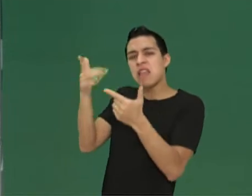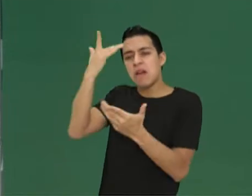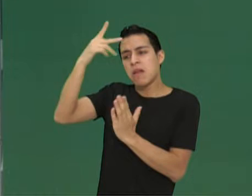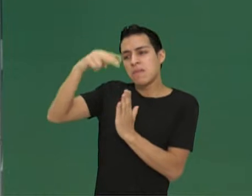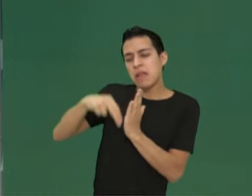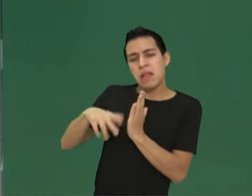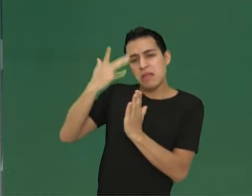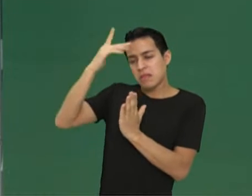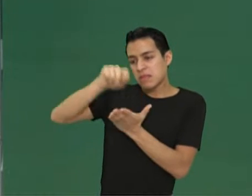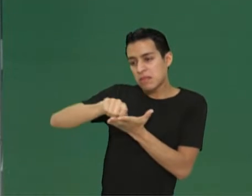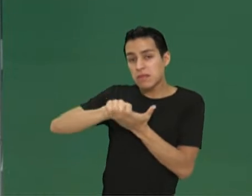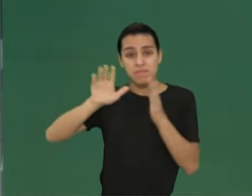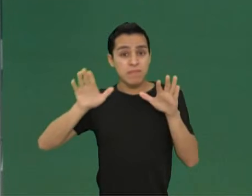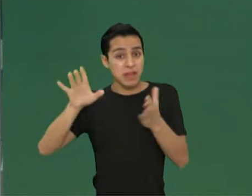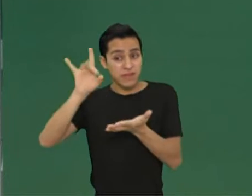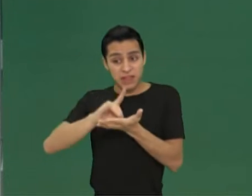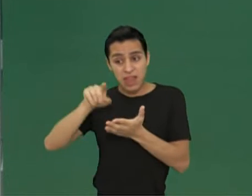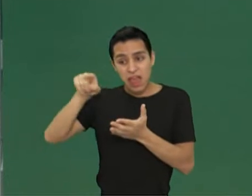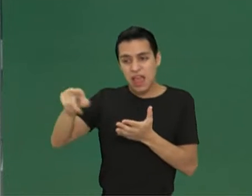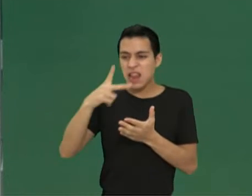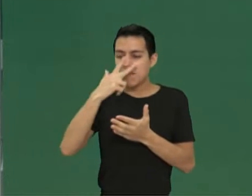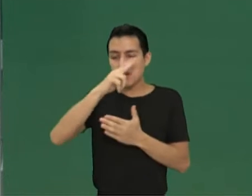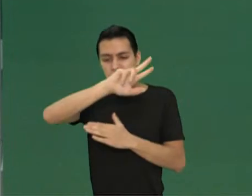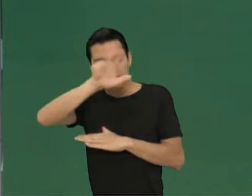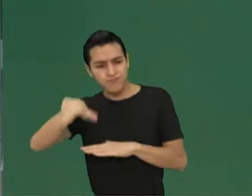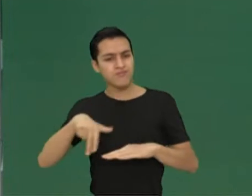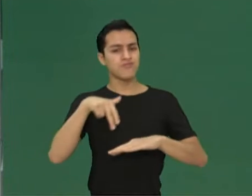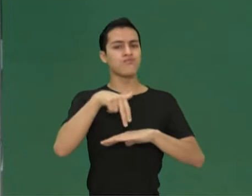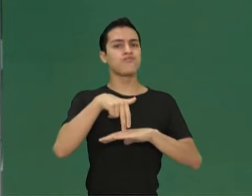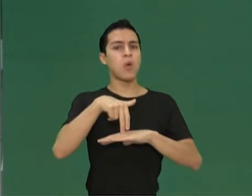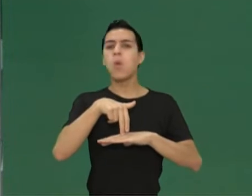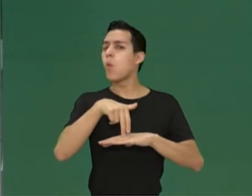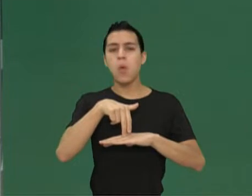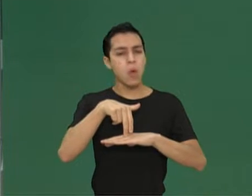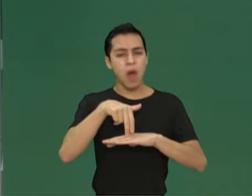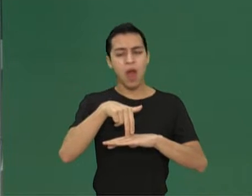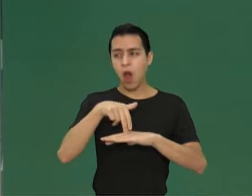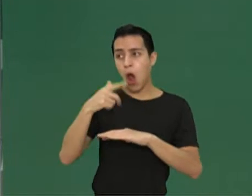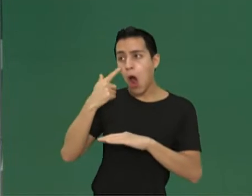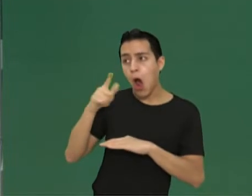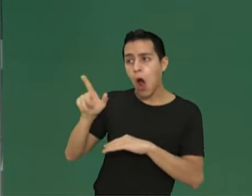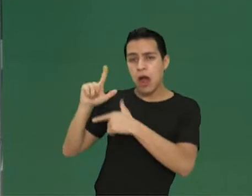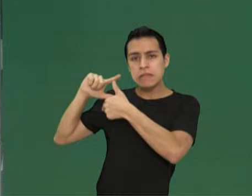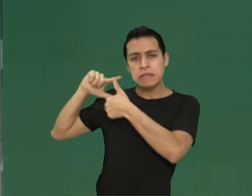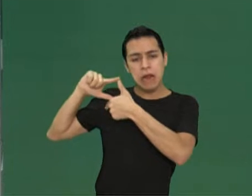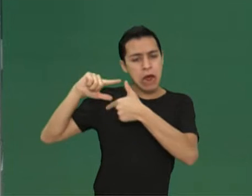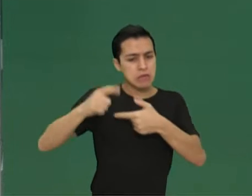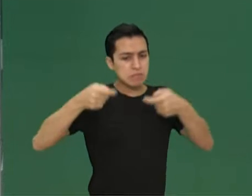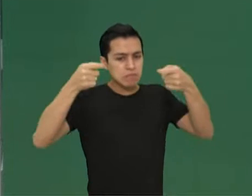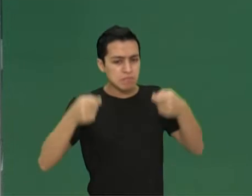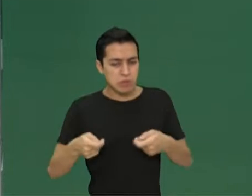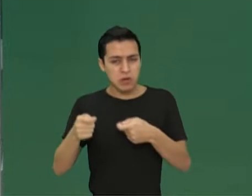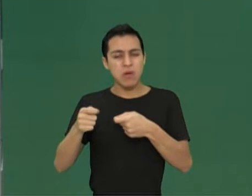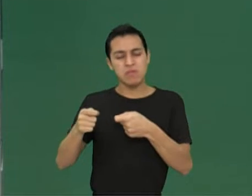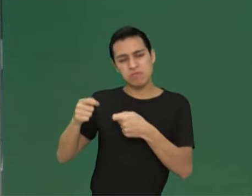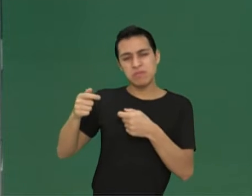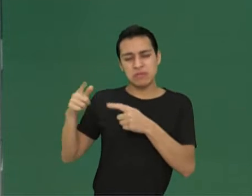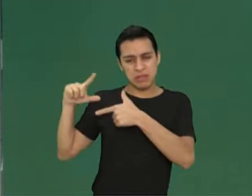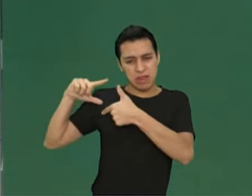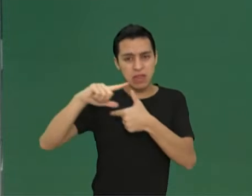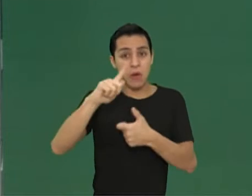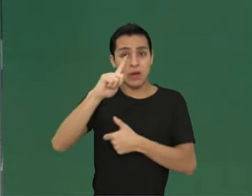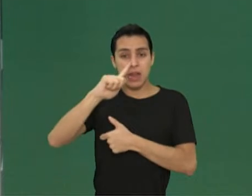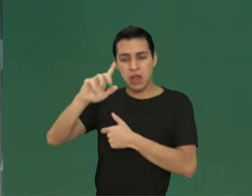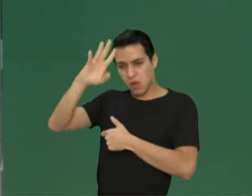semi-analfabeto, ele vai renascer ou reacender com aqueles valores da tradição greco-romana, tá,